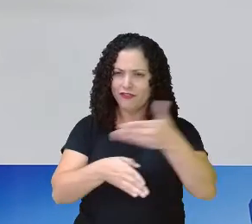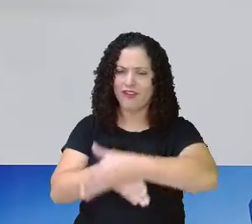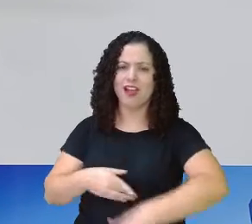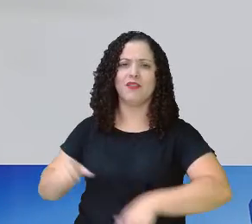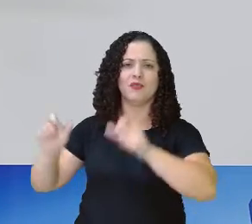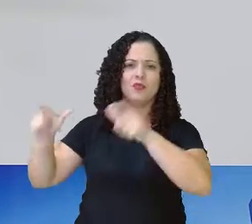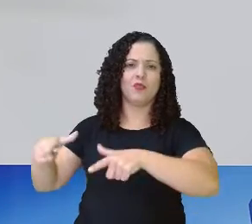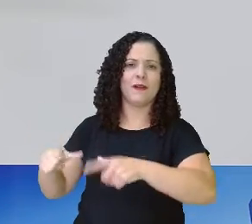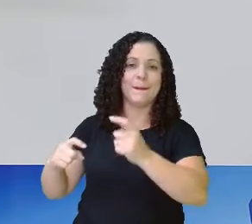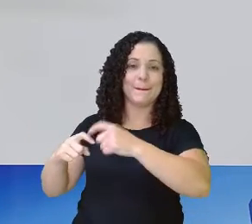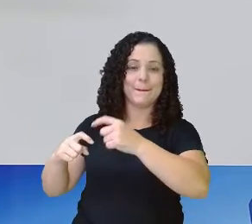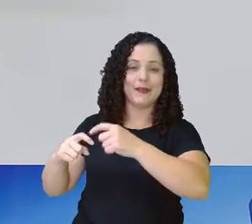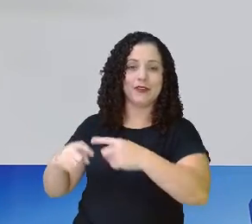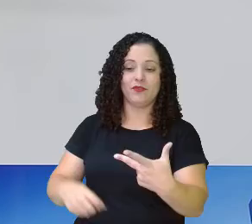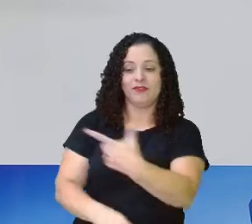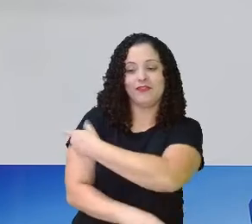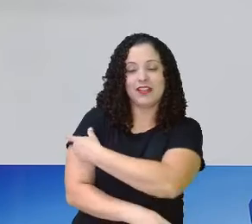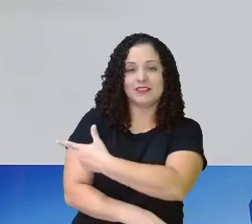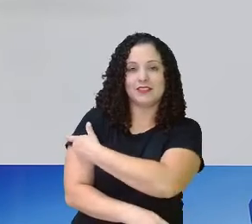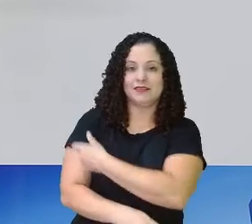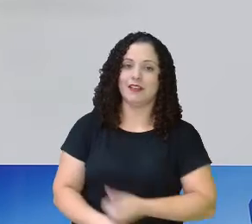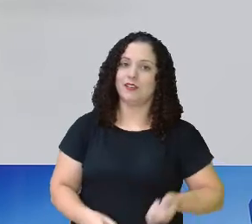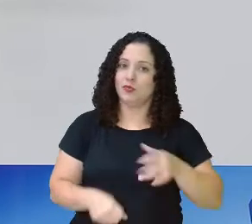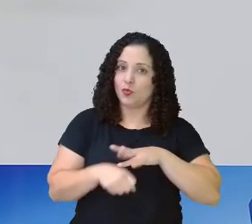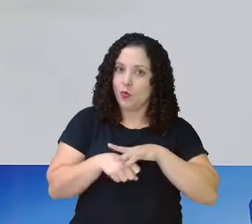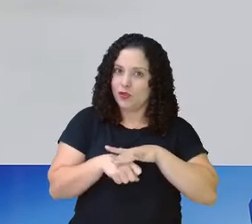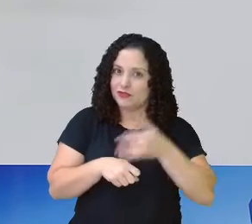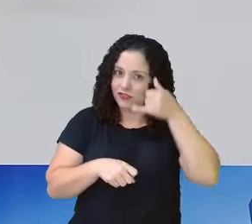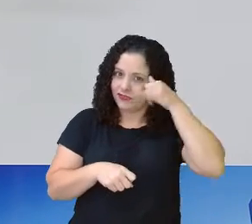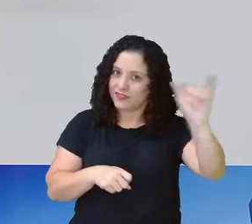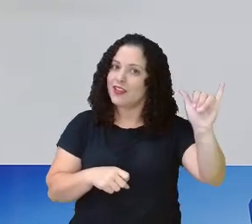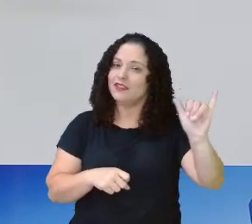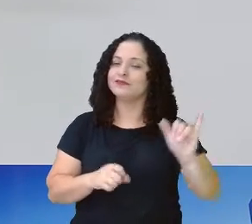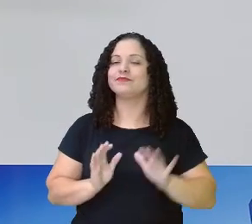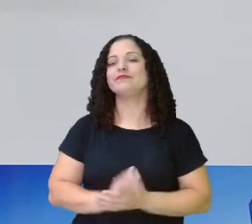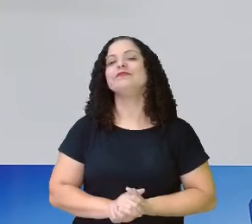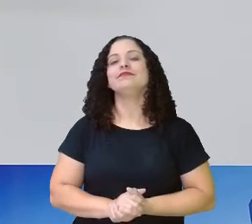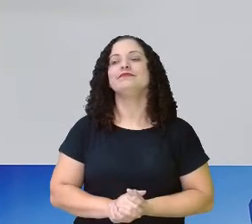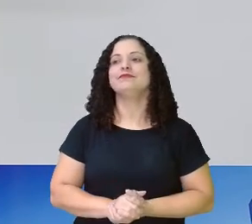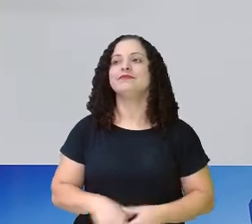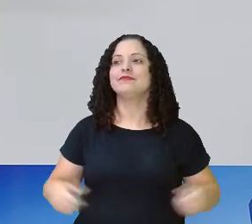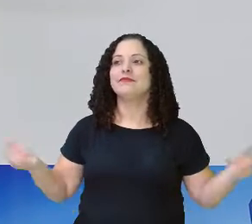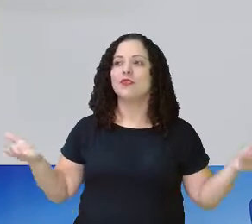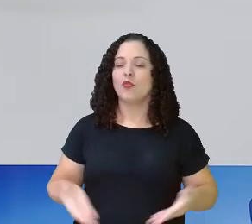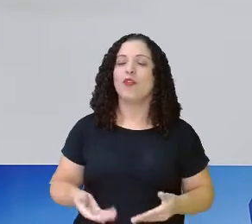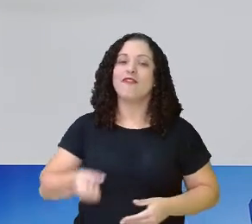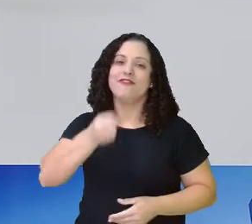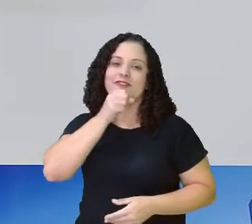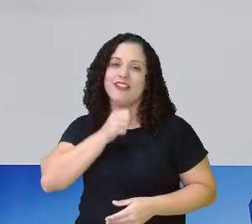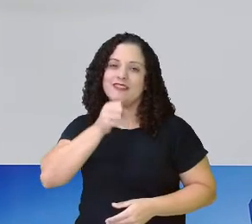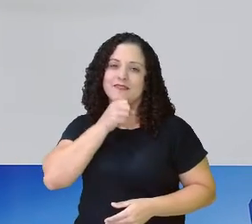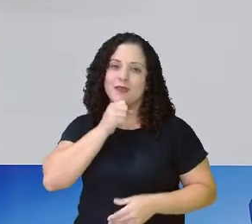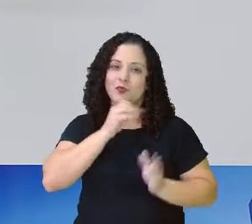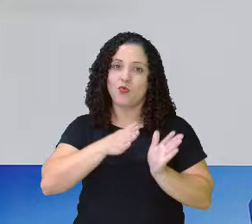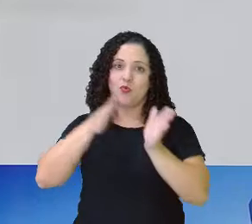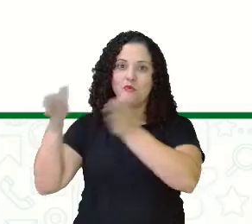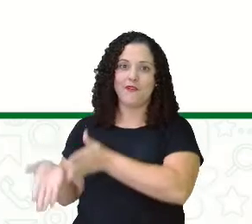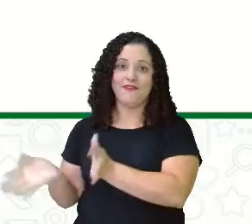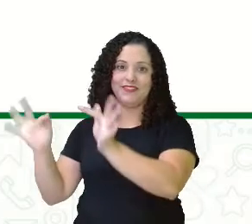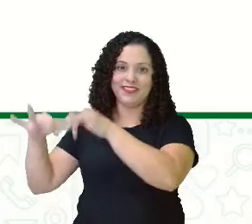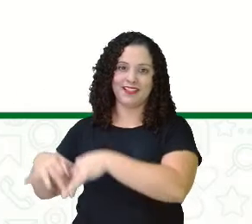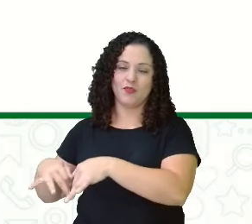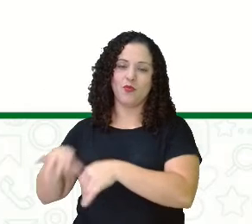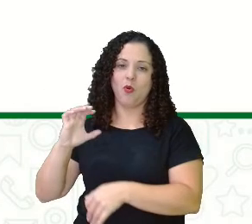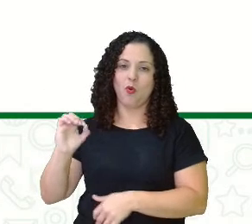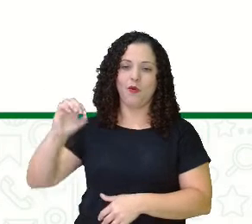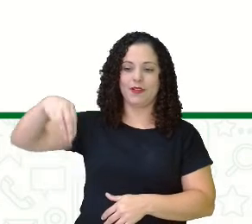certo? Para evitar várias doenças, viu, pessoal? E aí chegamos ao envelhecimento, certo? A